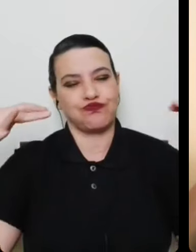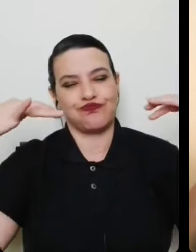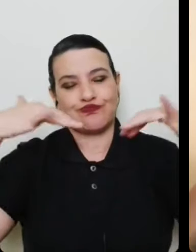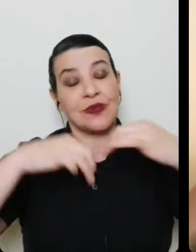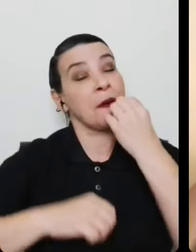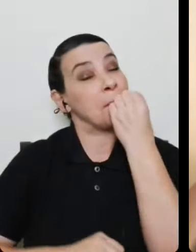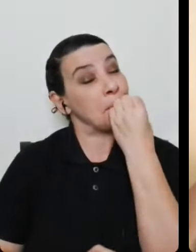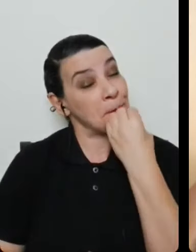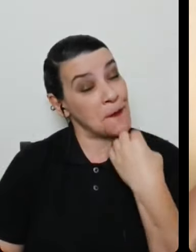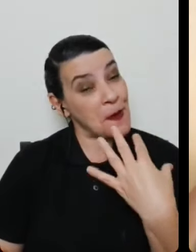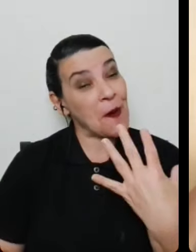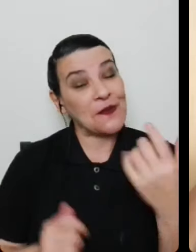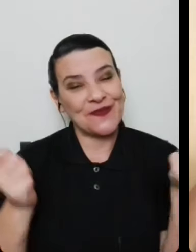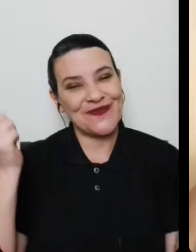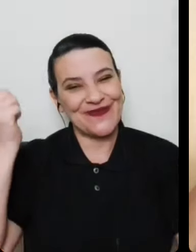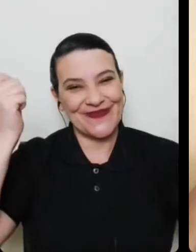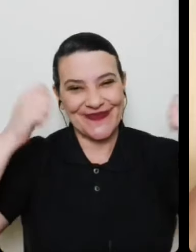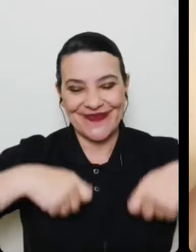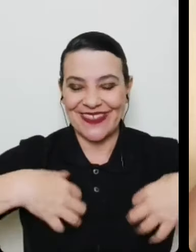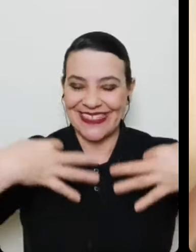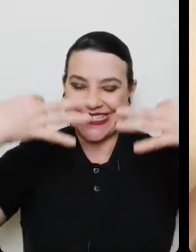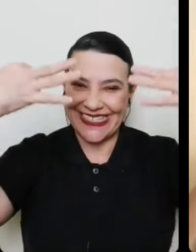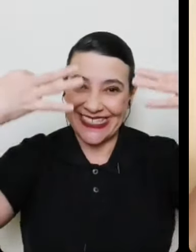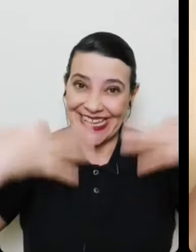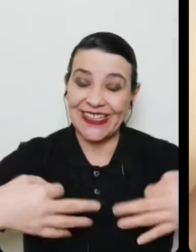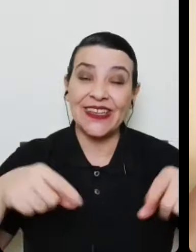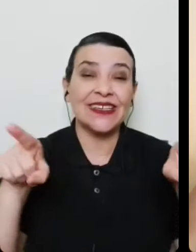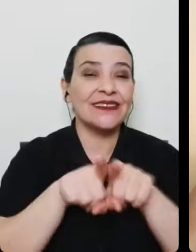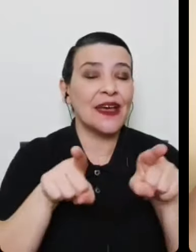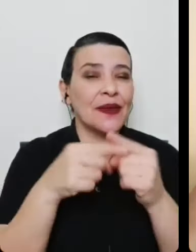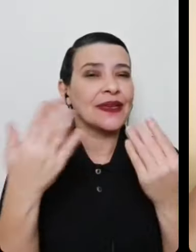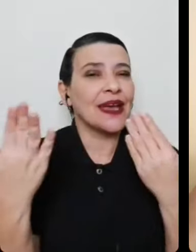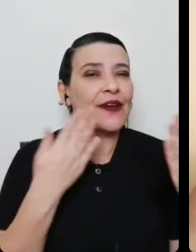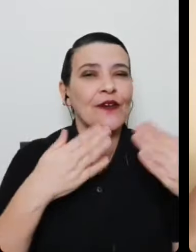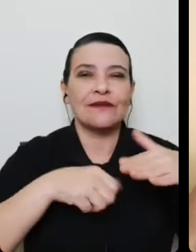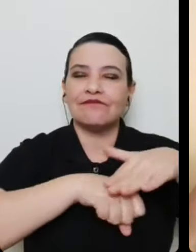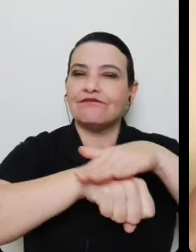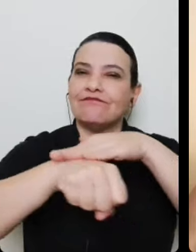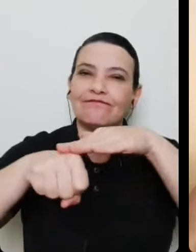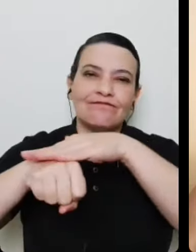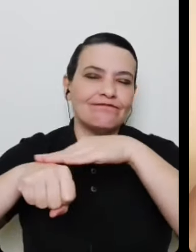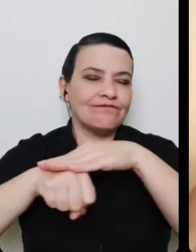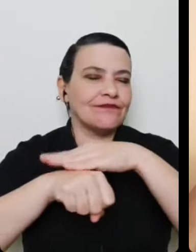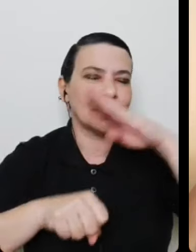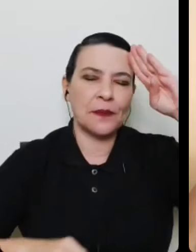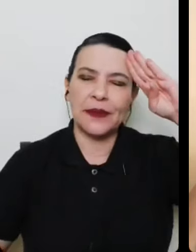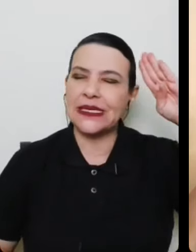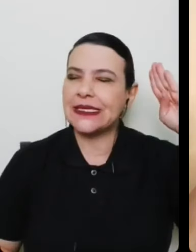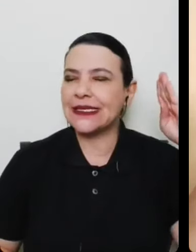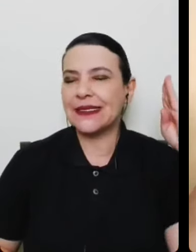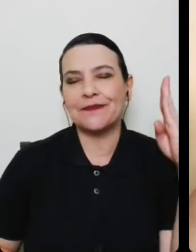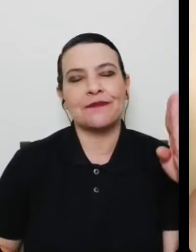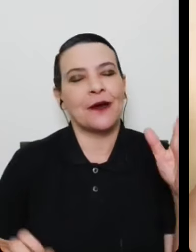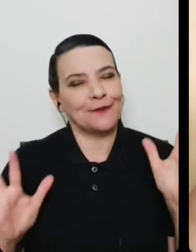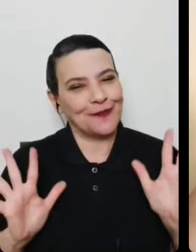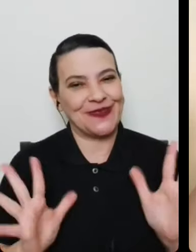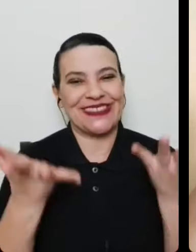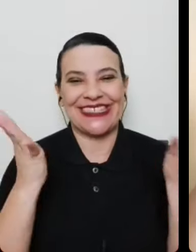bom e pode ter muita chance de dar certo. E o diálogo também é o principal motor disso tudo aí.